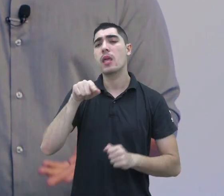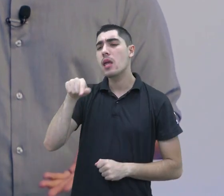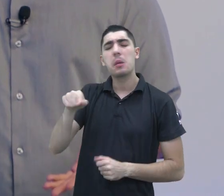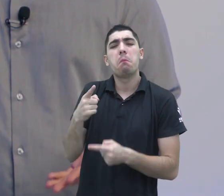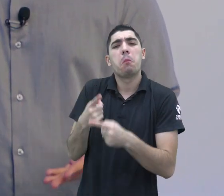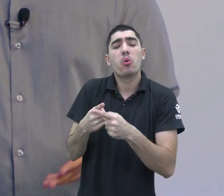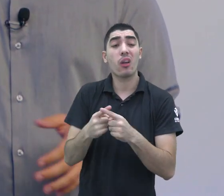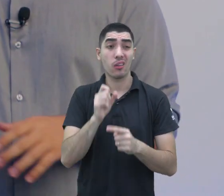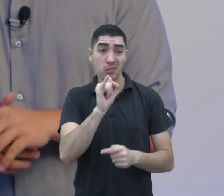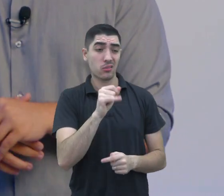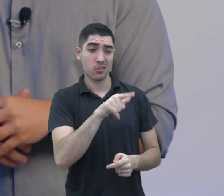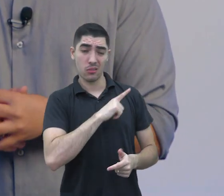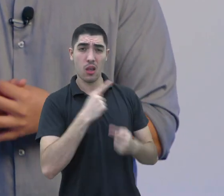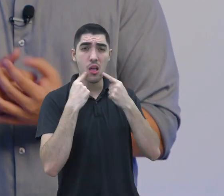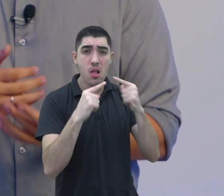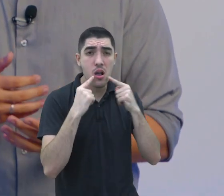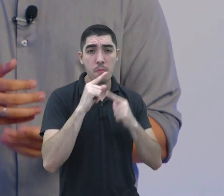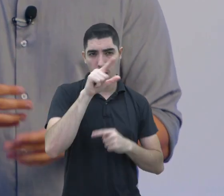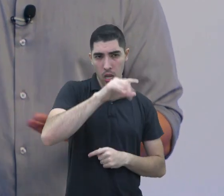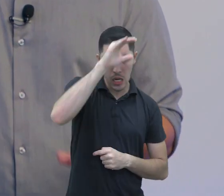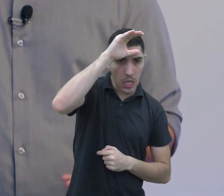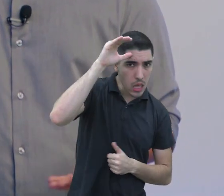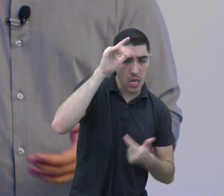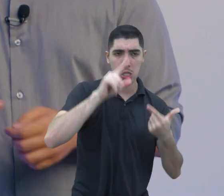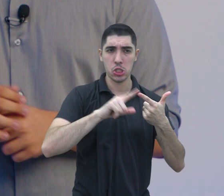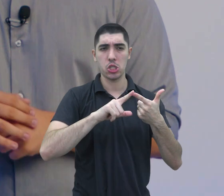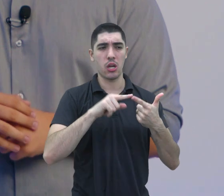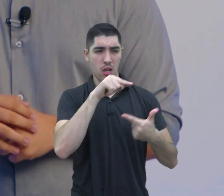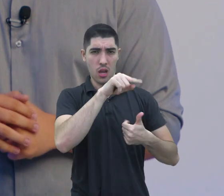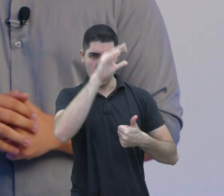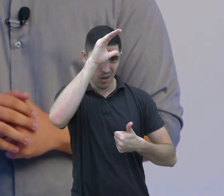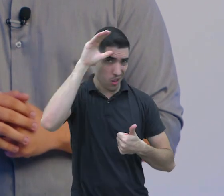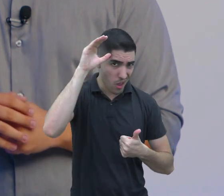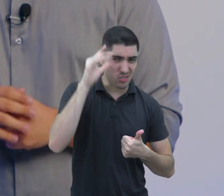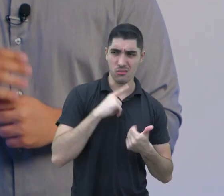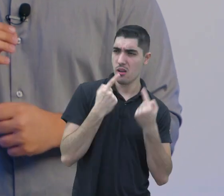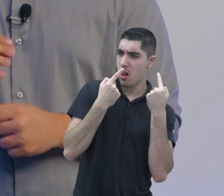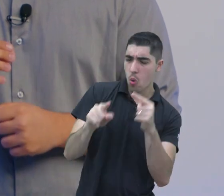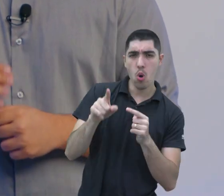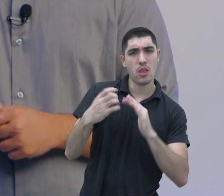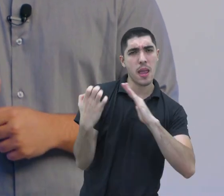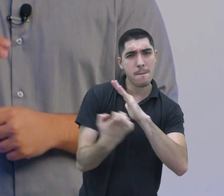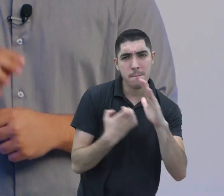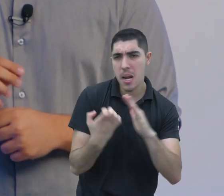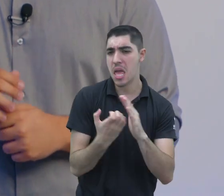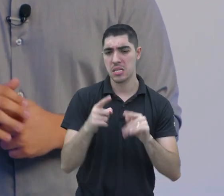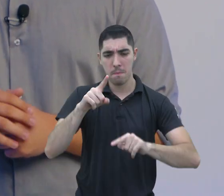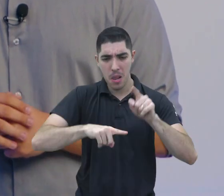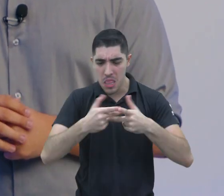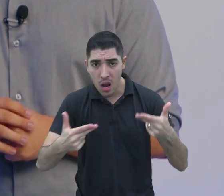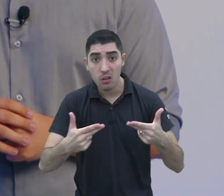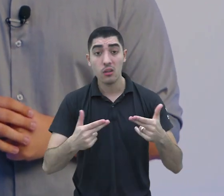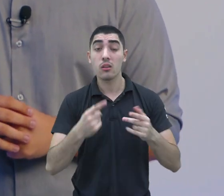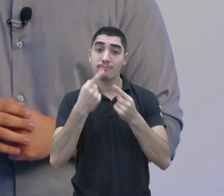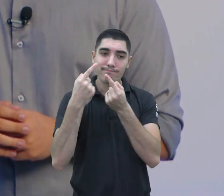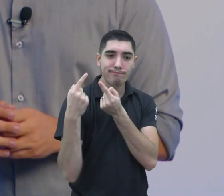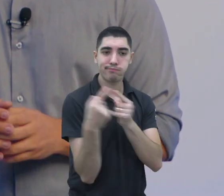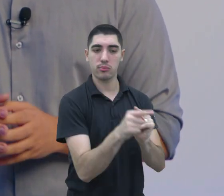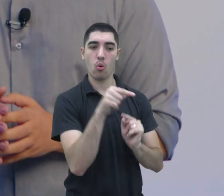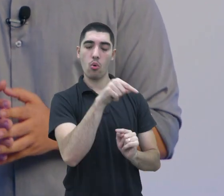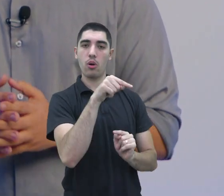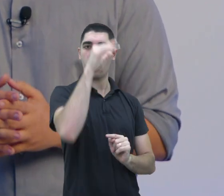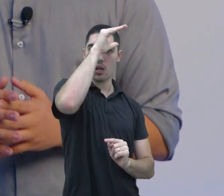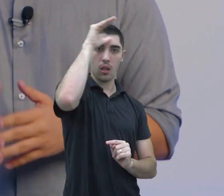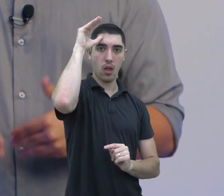ou insatisfação com alguma empresa, loja ou fornecedor que desrespeite os direitos do Código de Defesa